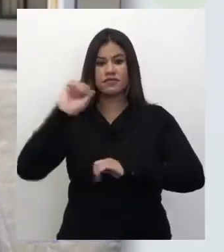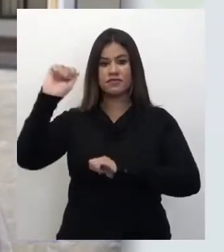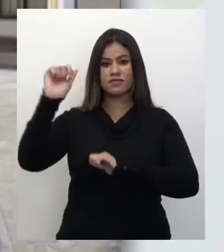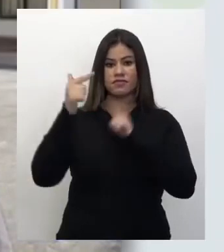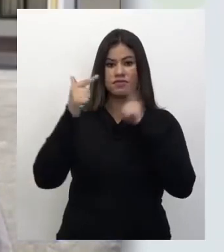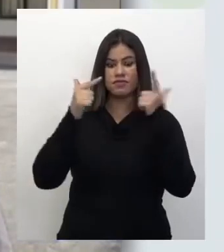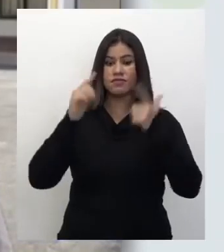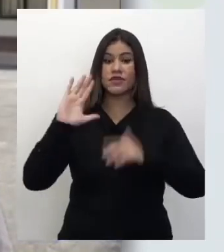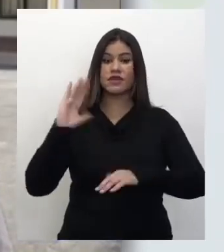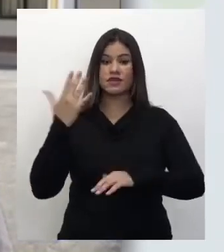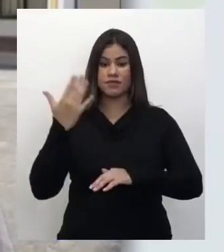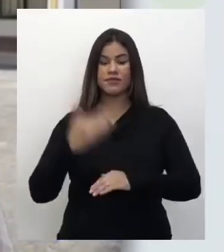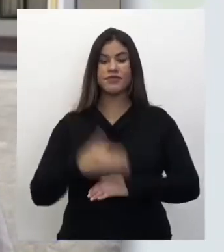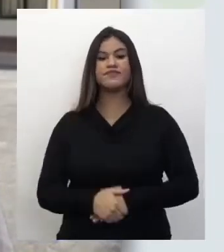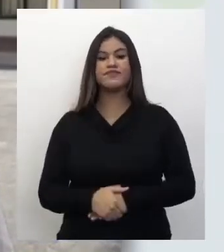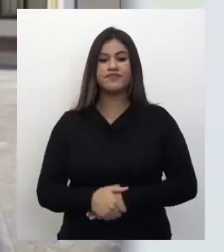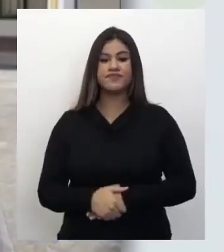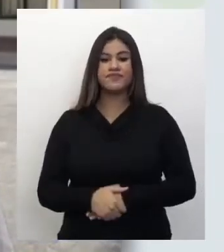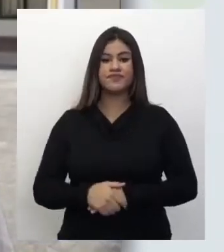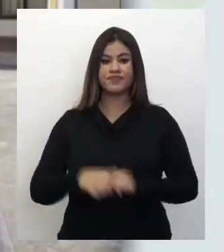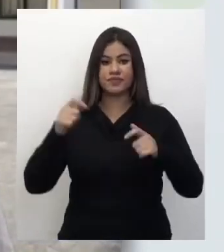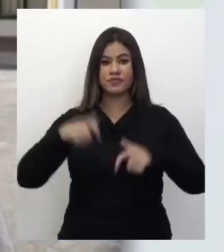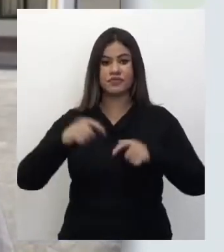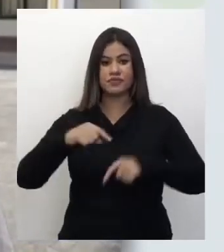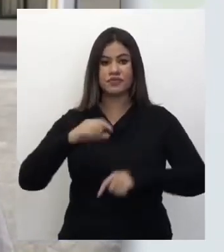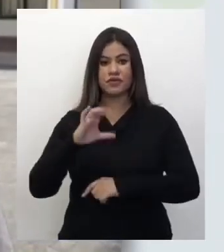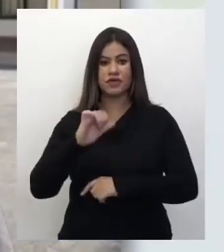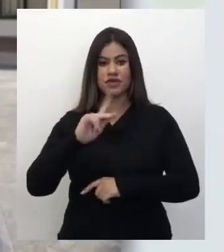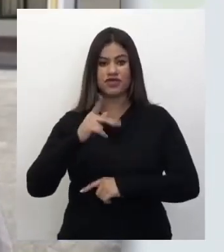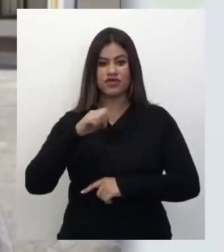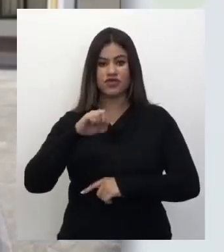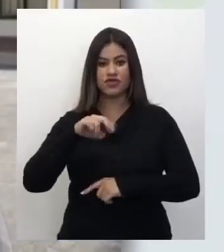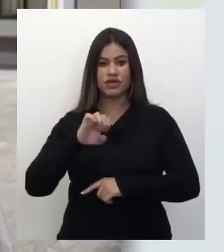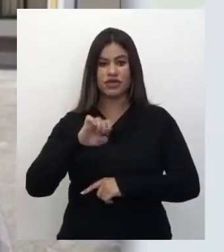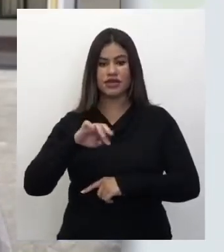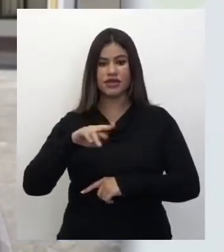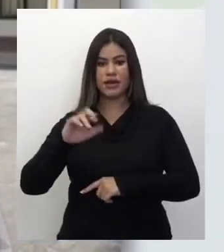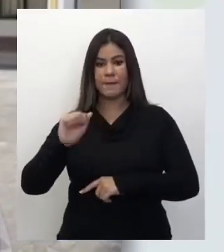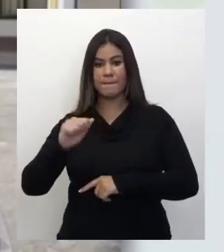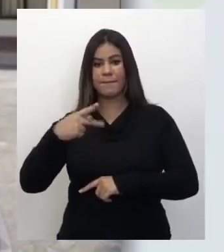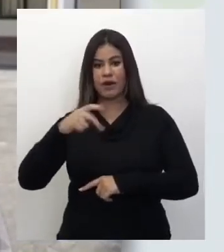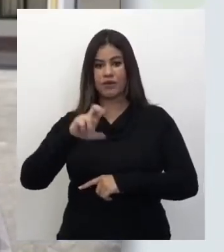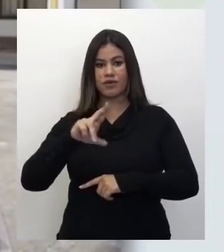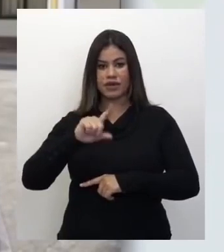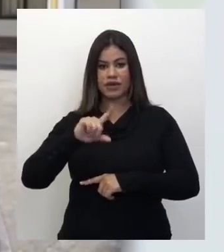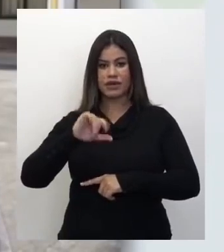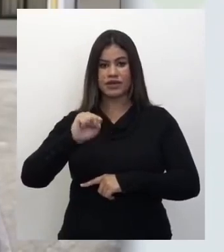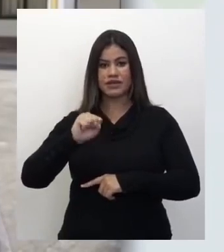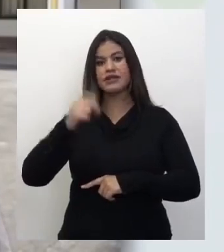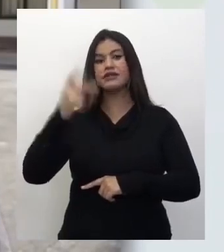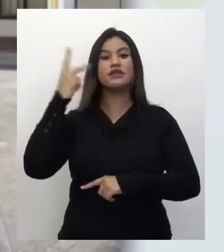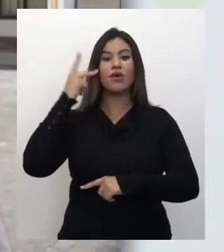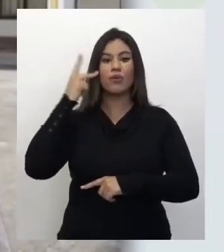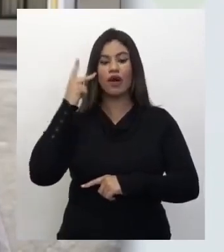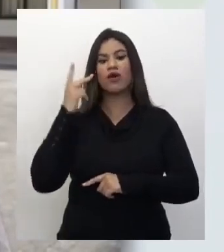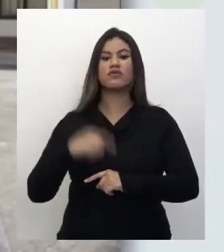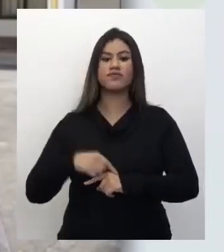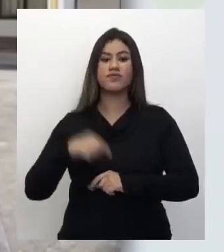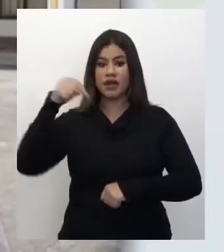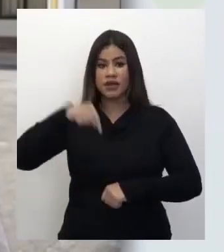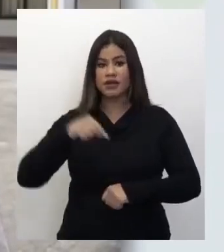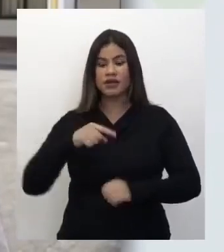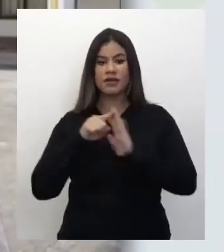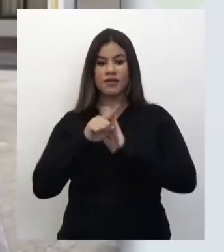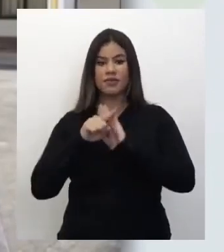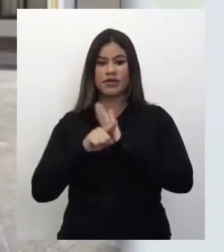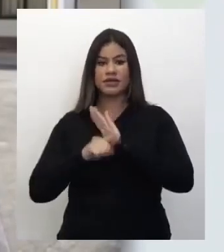Climáticos, localizado na cidade de Cachoeira Paulista, no estado de São Paulo. O CPTEC é um dos centros de pesquisa